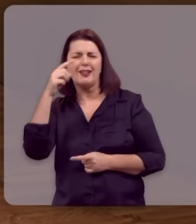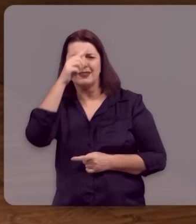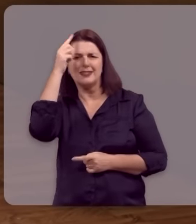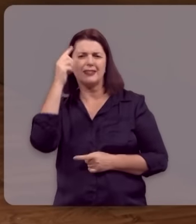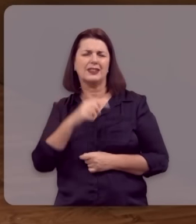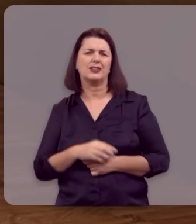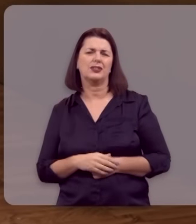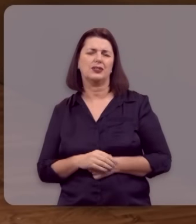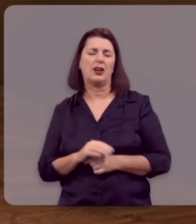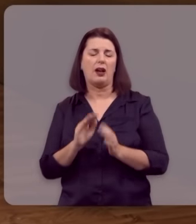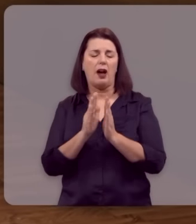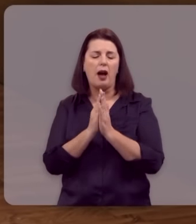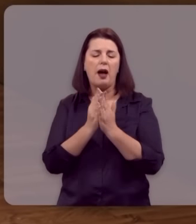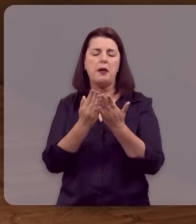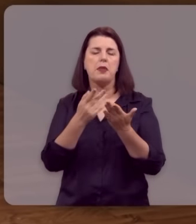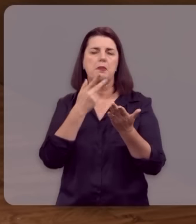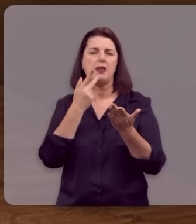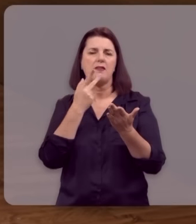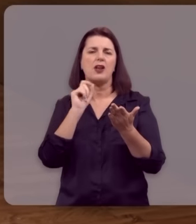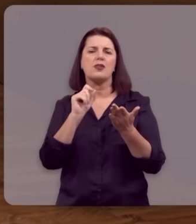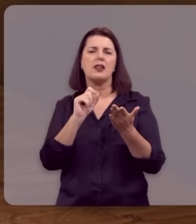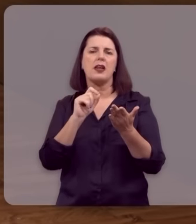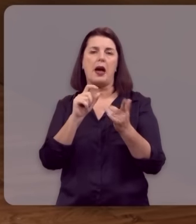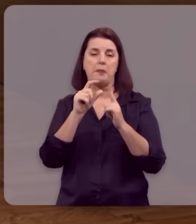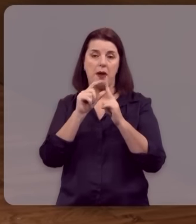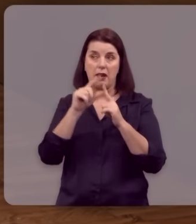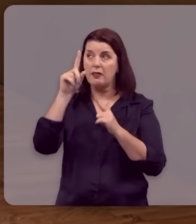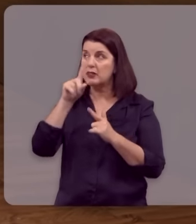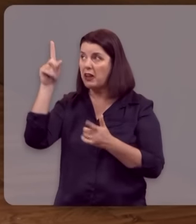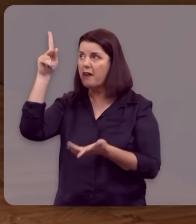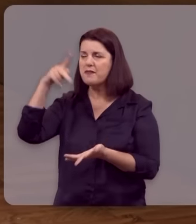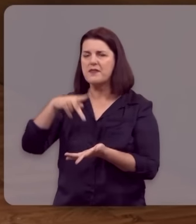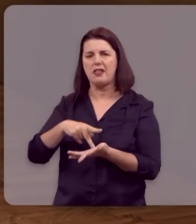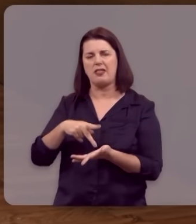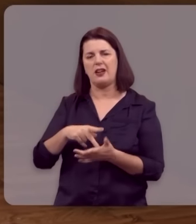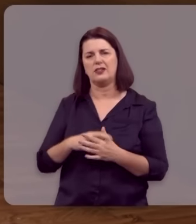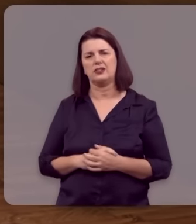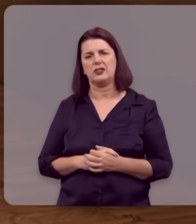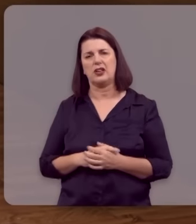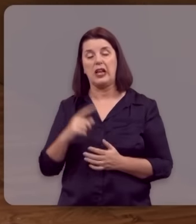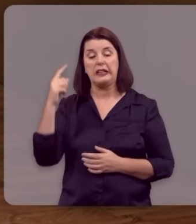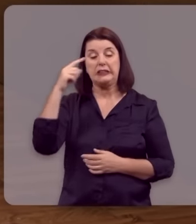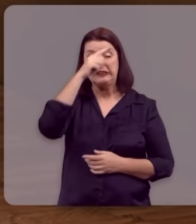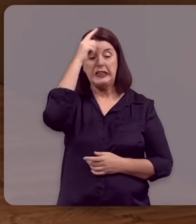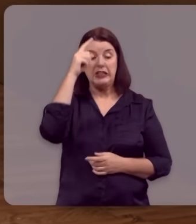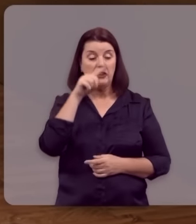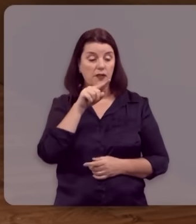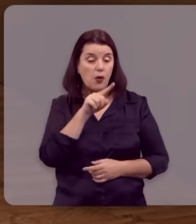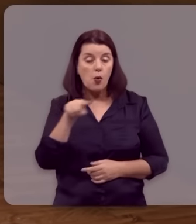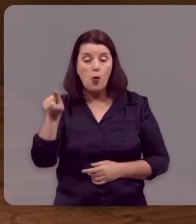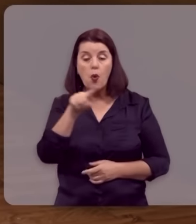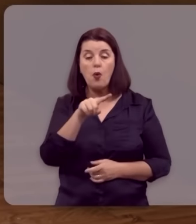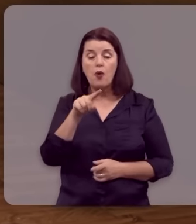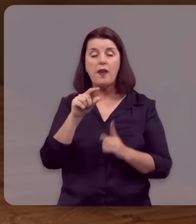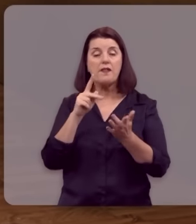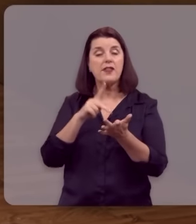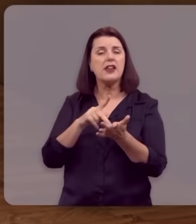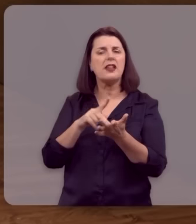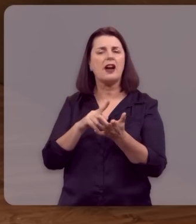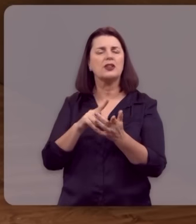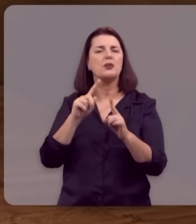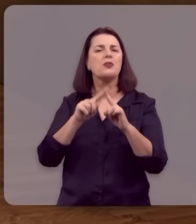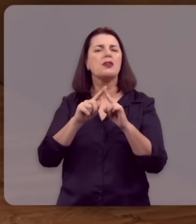diz, santifica-os na palavra, a tua palavra é a verdade. Santifica-os na verdade, a tua palavra é a